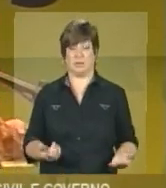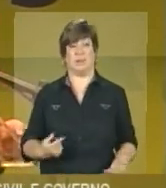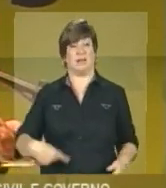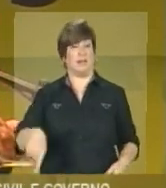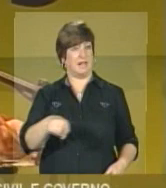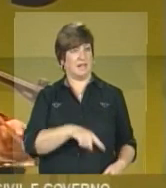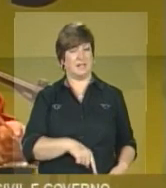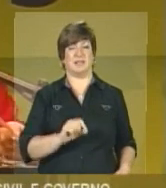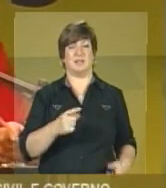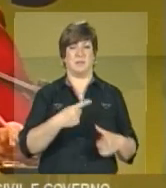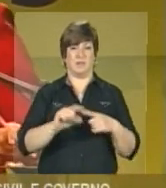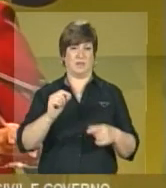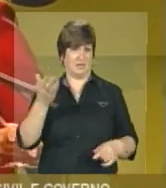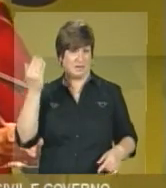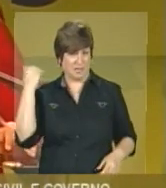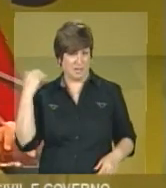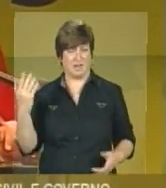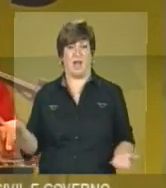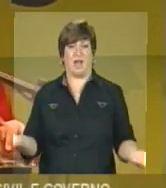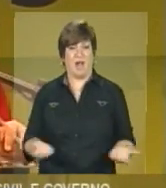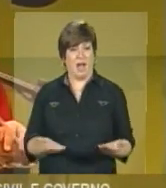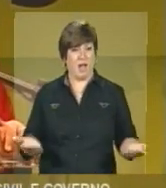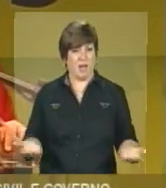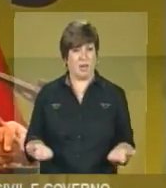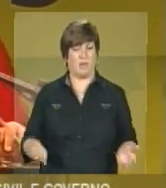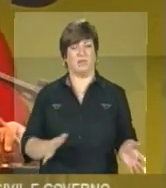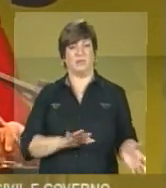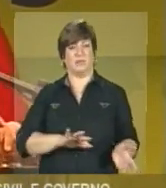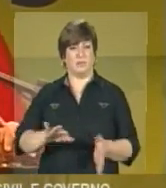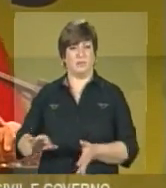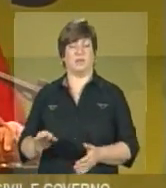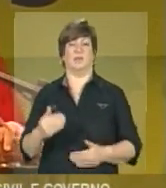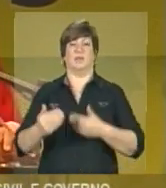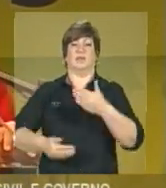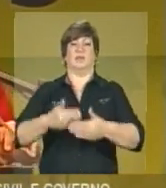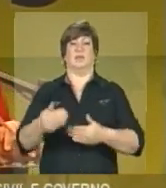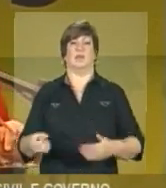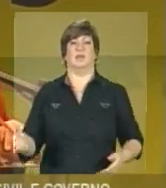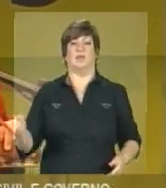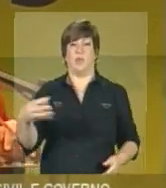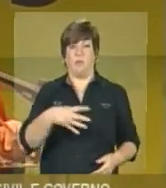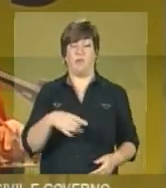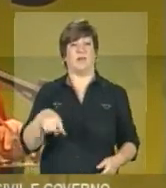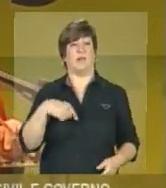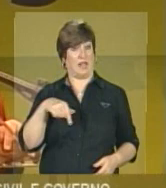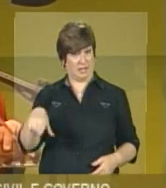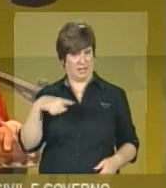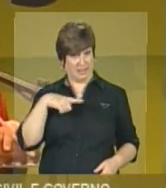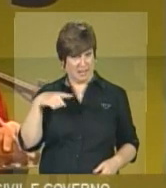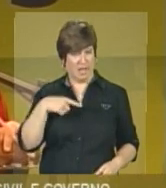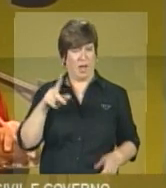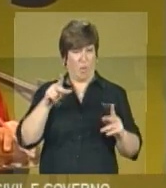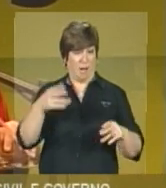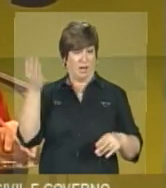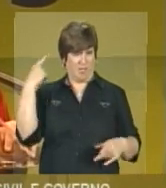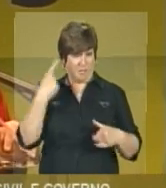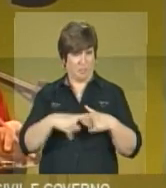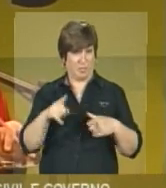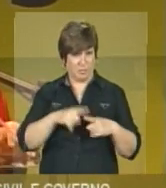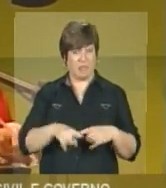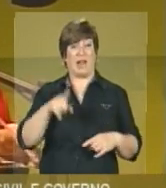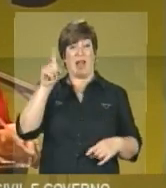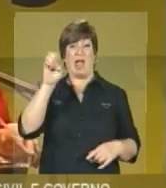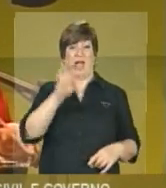receitas fracassadas estão sendo propostas novamente na Europa. A